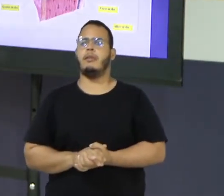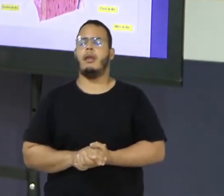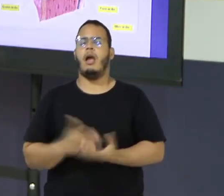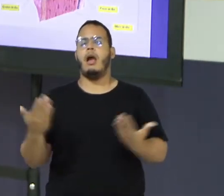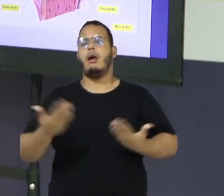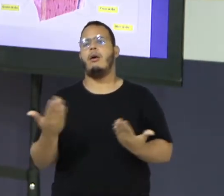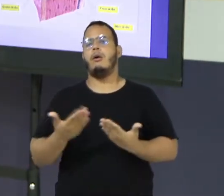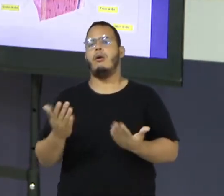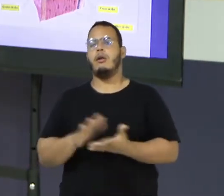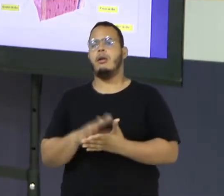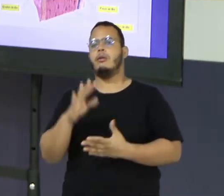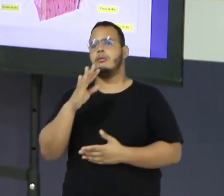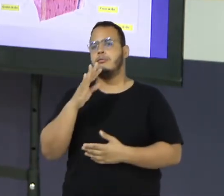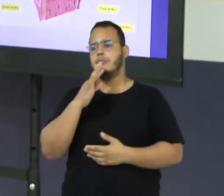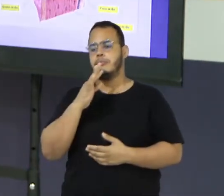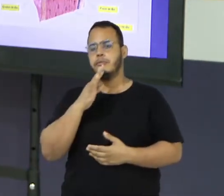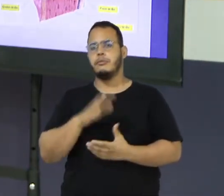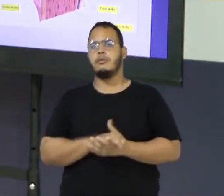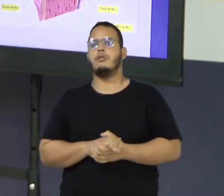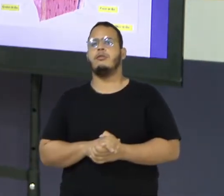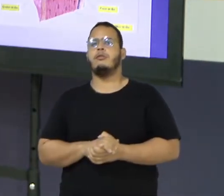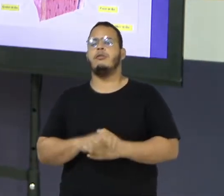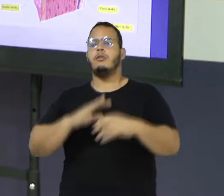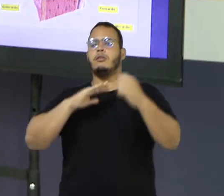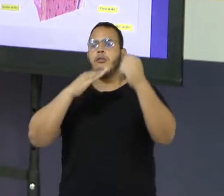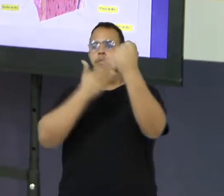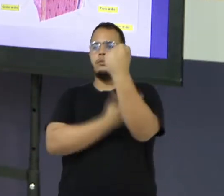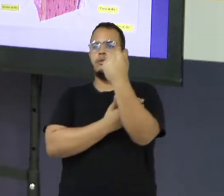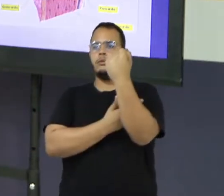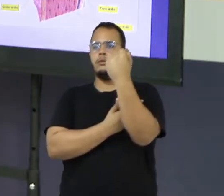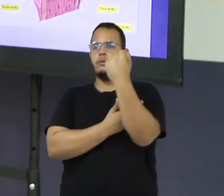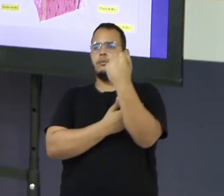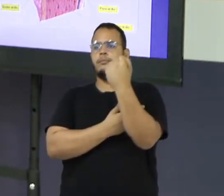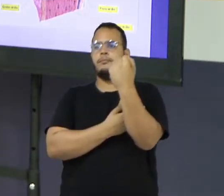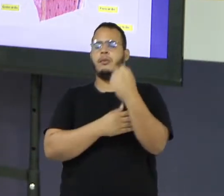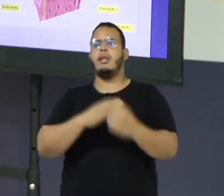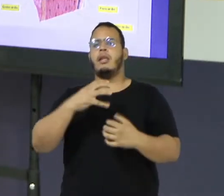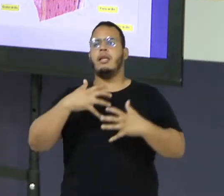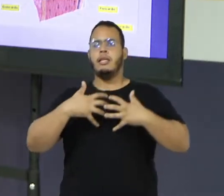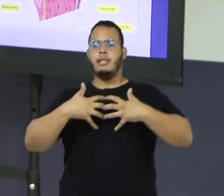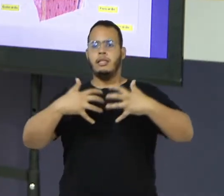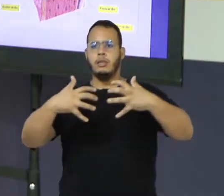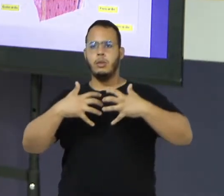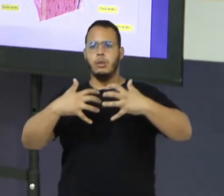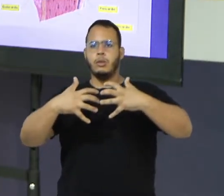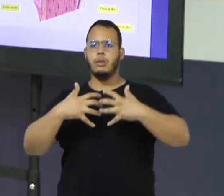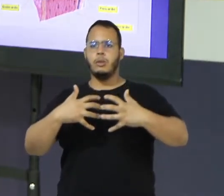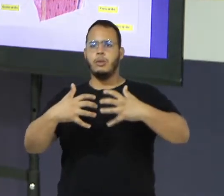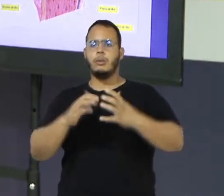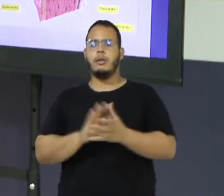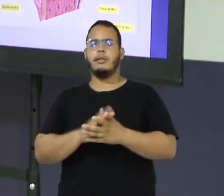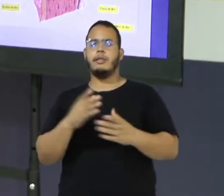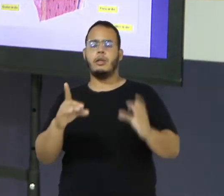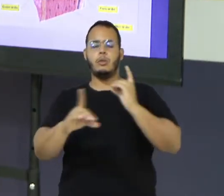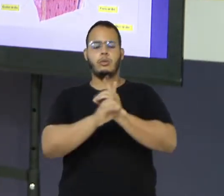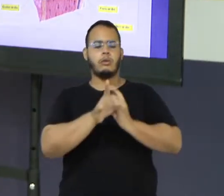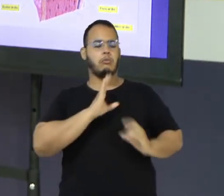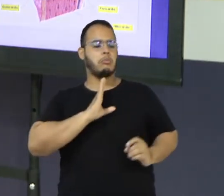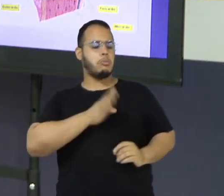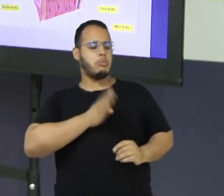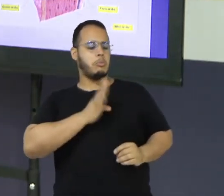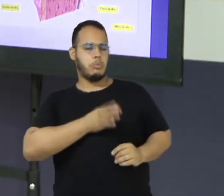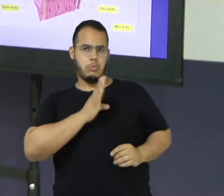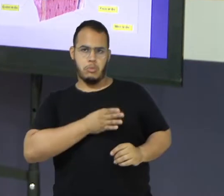Agora a gente vai conhecer o músculo estriado cardíaco, certo? Como o próprio nome já diz, ele só é encontrado no coração,